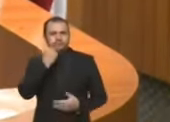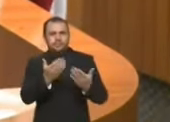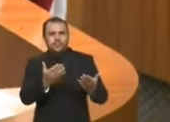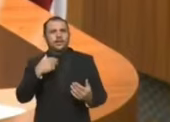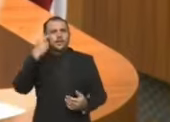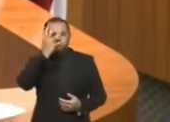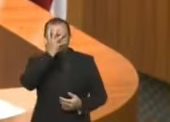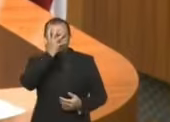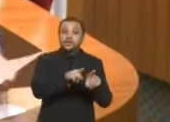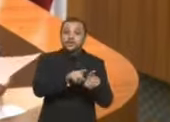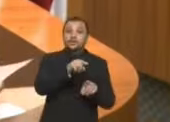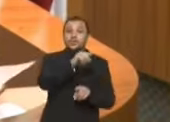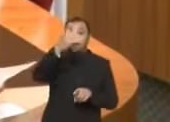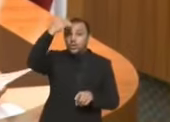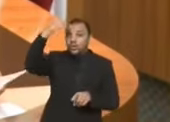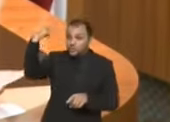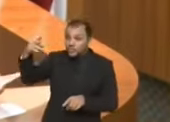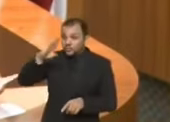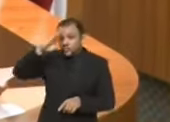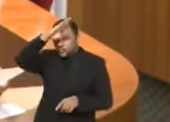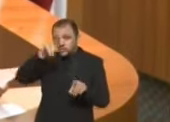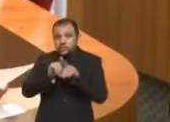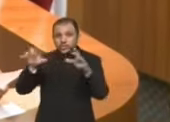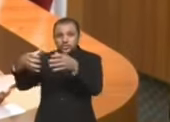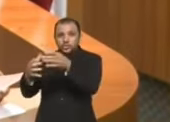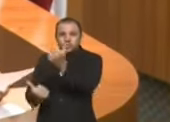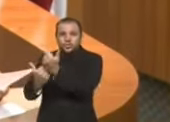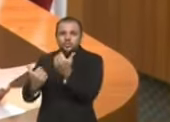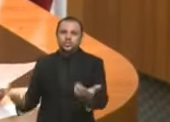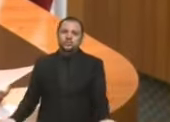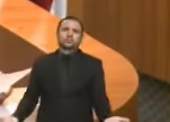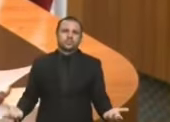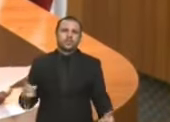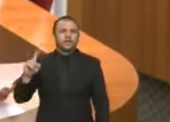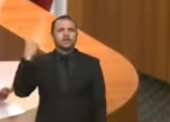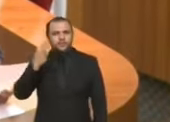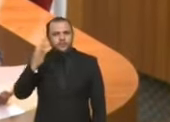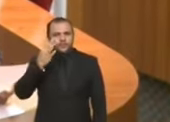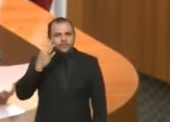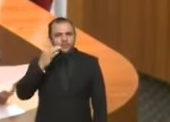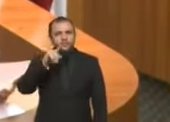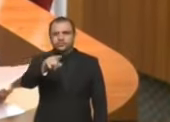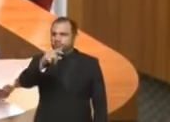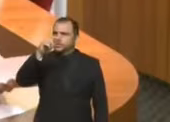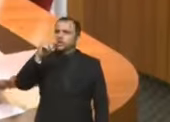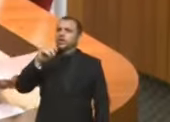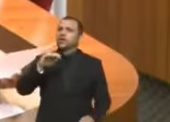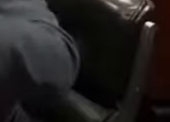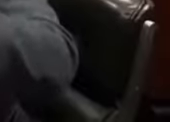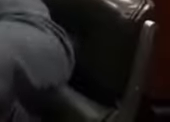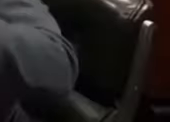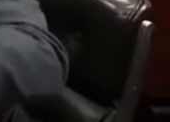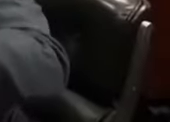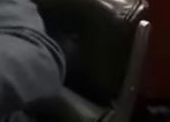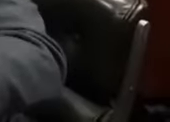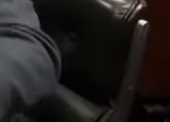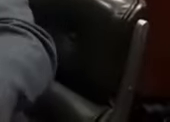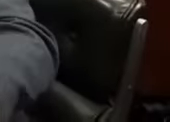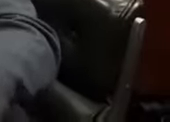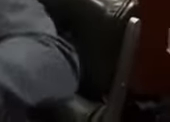República, Jair Messias Bolsonaro. Esse governador Flávio Dino, lave a boca para falar do presidente Bolsonaro.